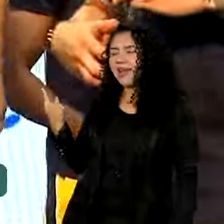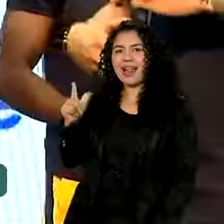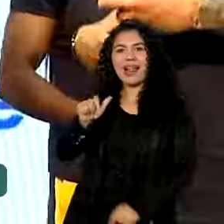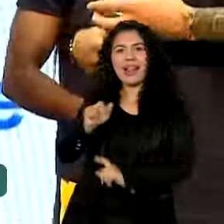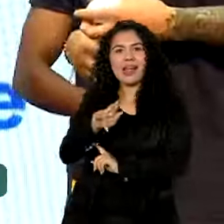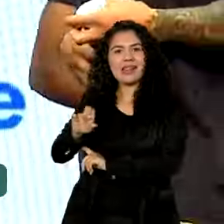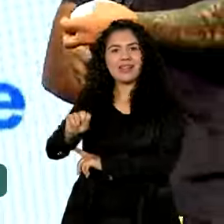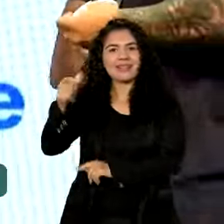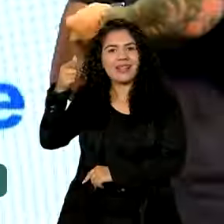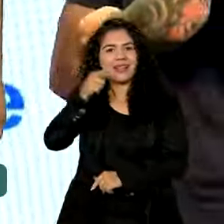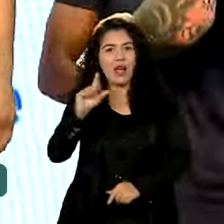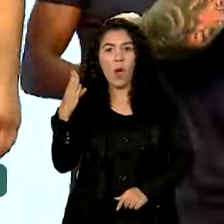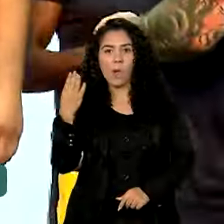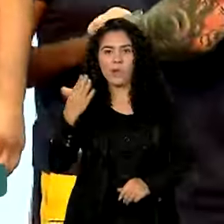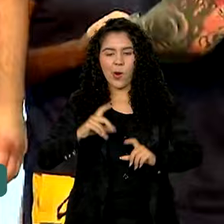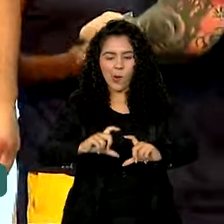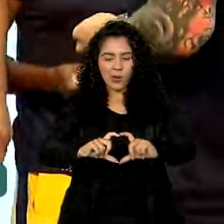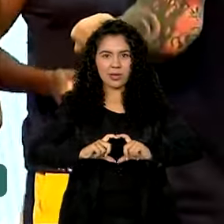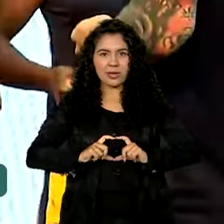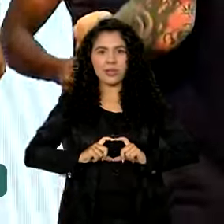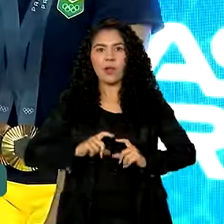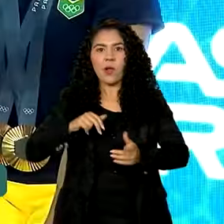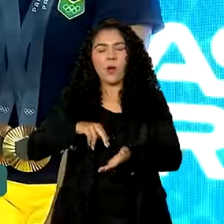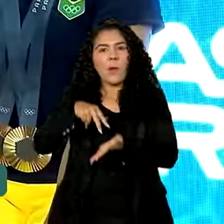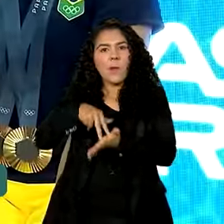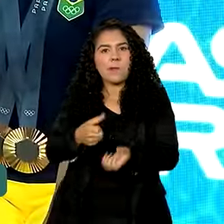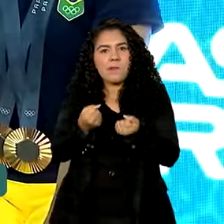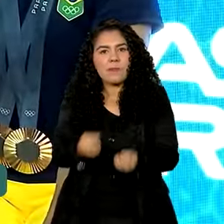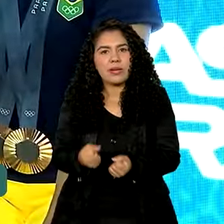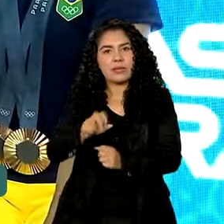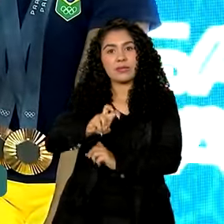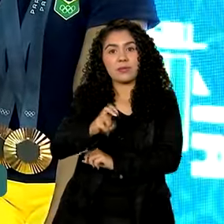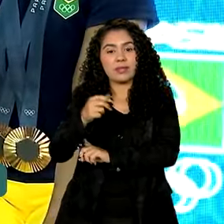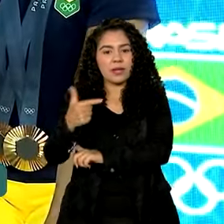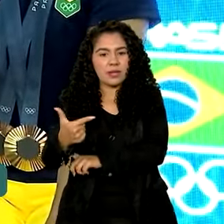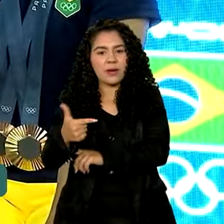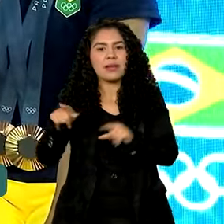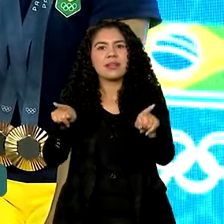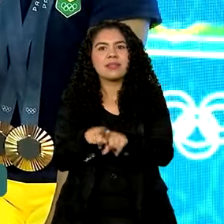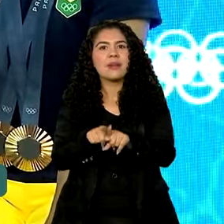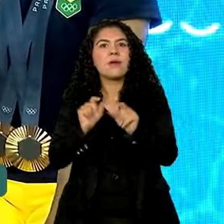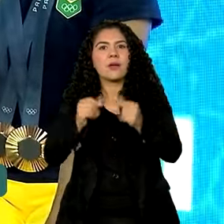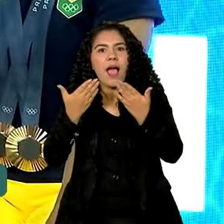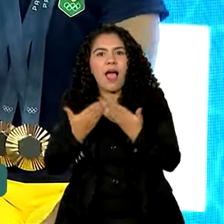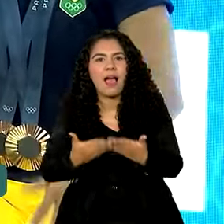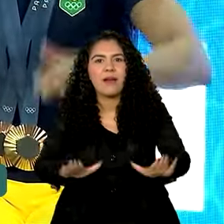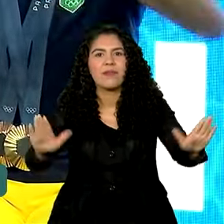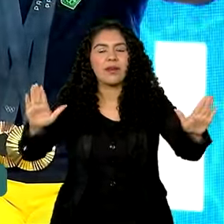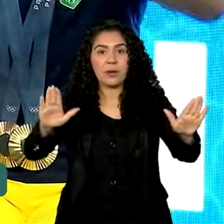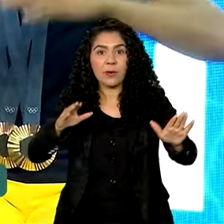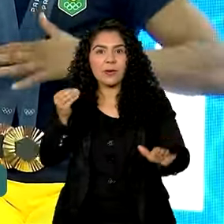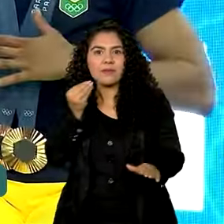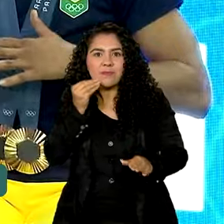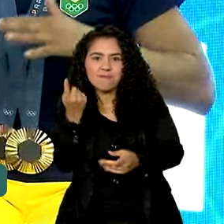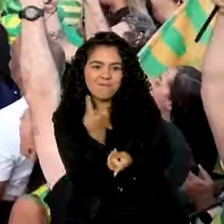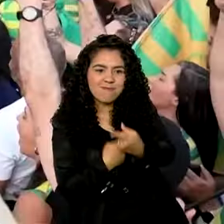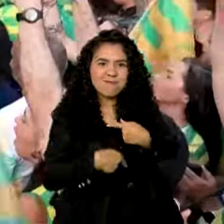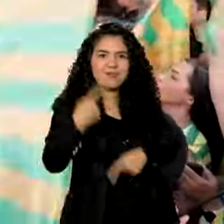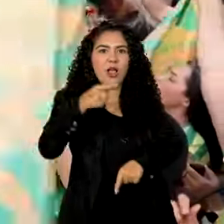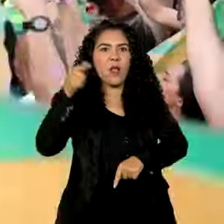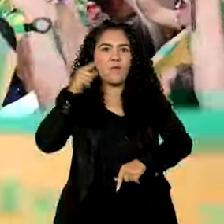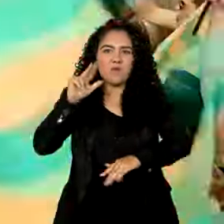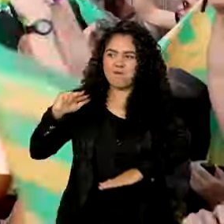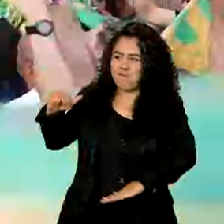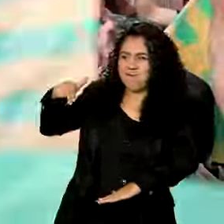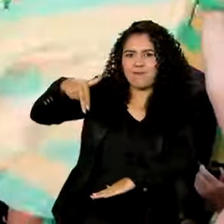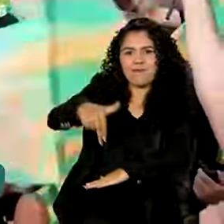com o bronze na categoria até 52 quilos e abriu caminho para uma trajetória de protagonismo das mulheres na